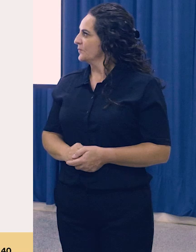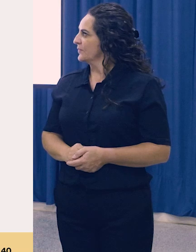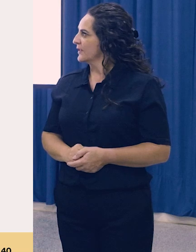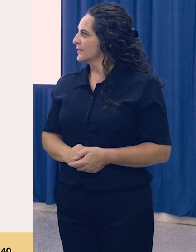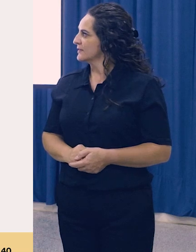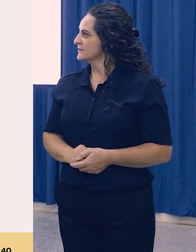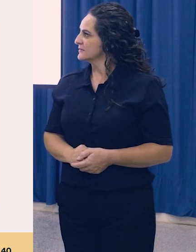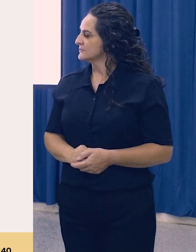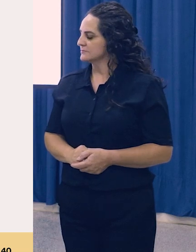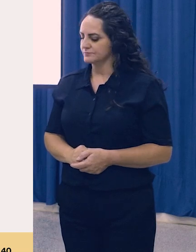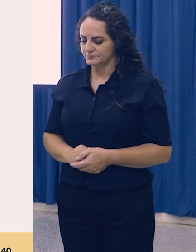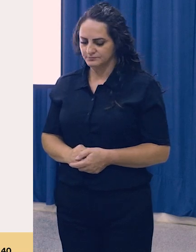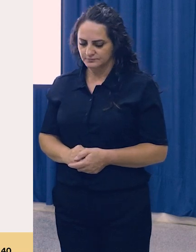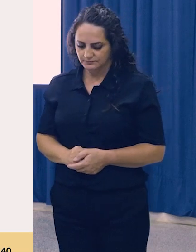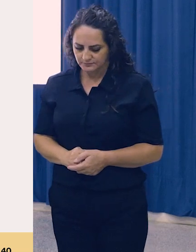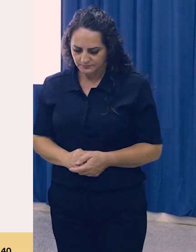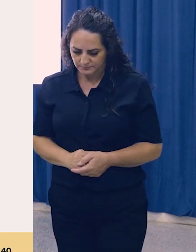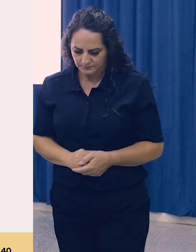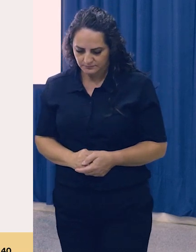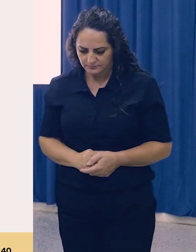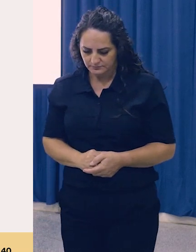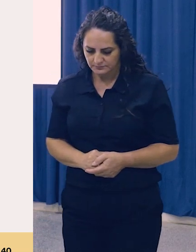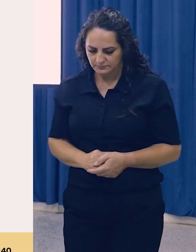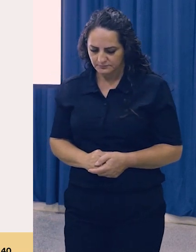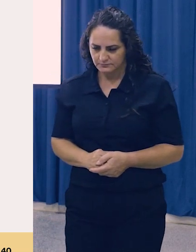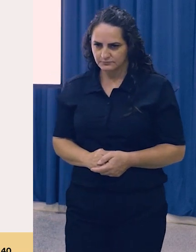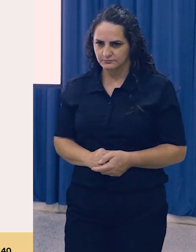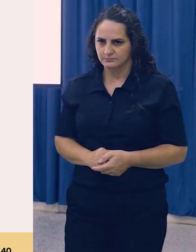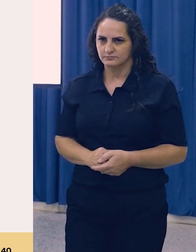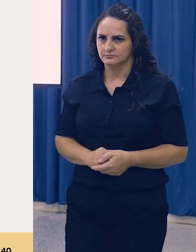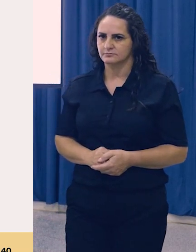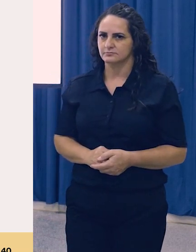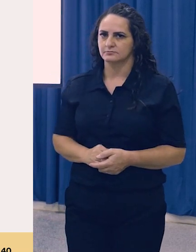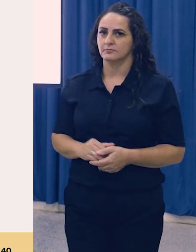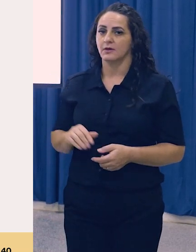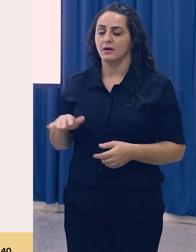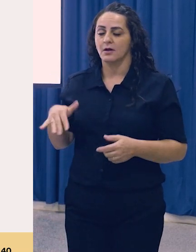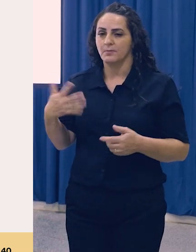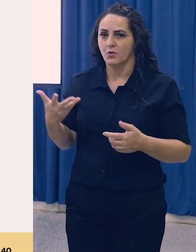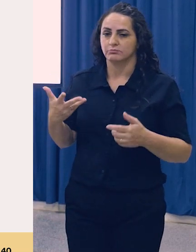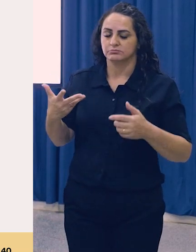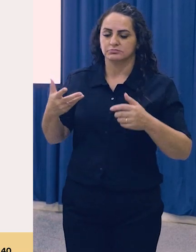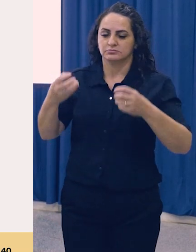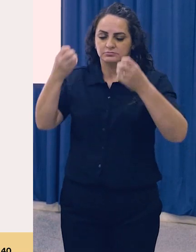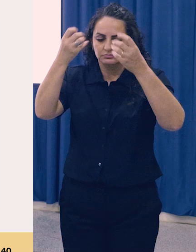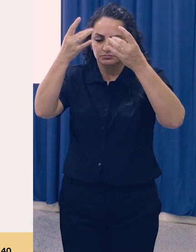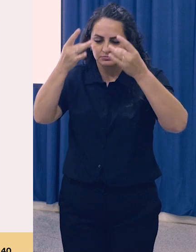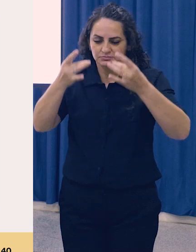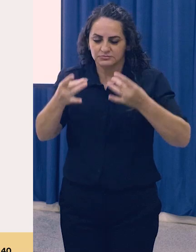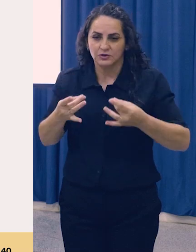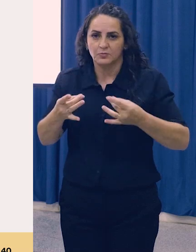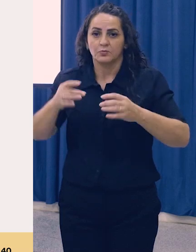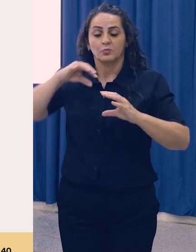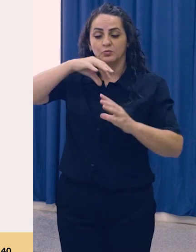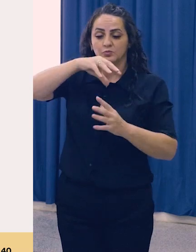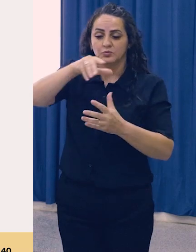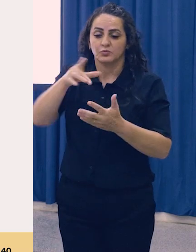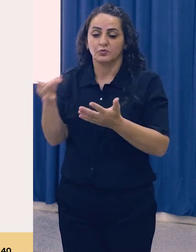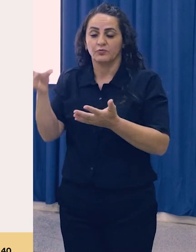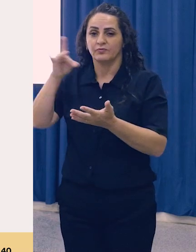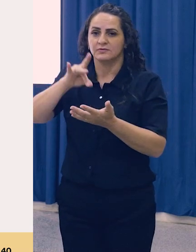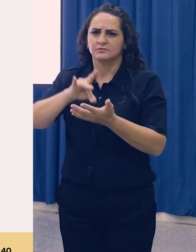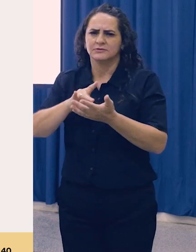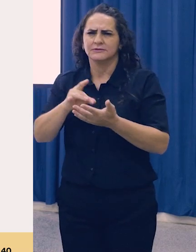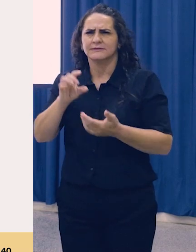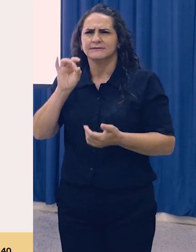essa questão de trazer a narrativa para o mundo real. né? Então, se você imagina um filme